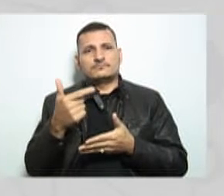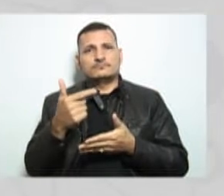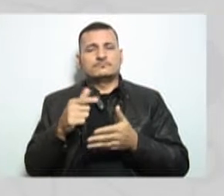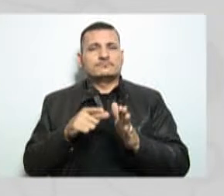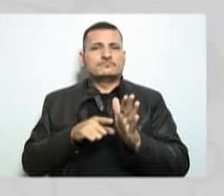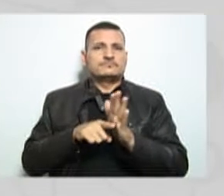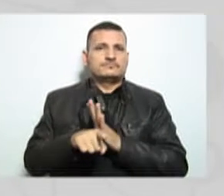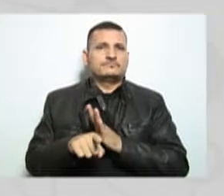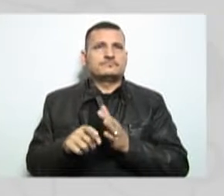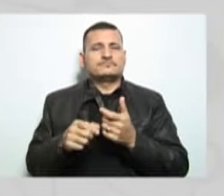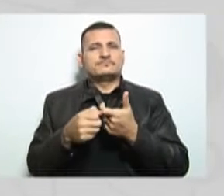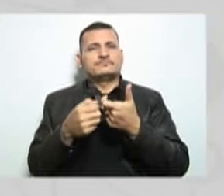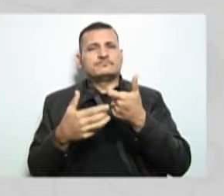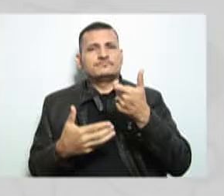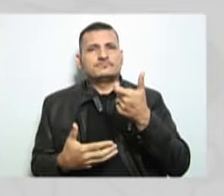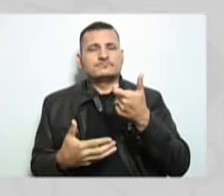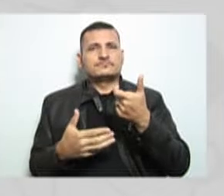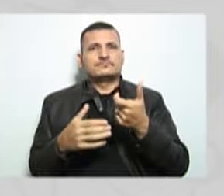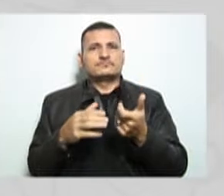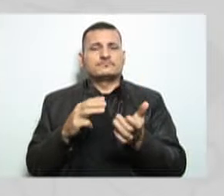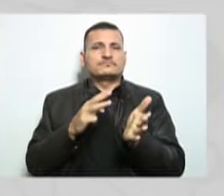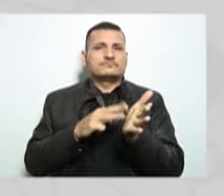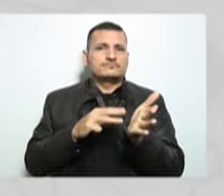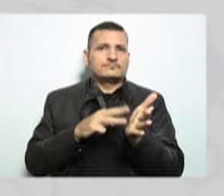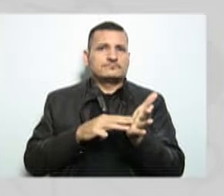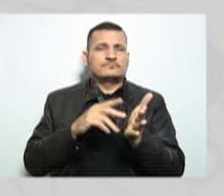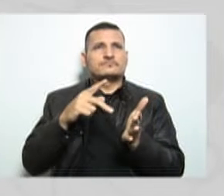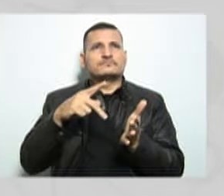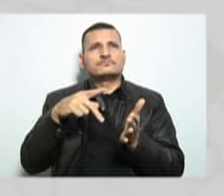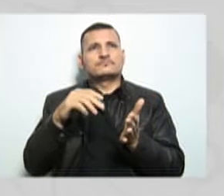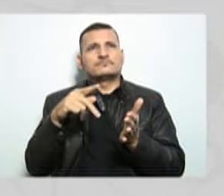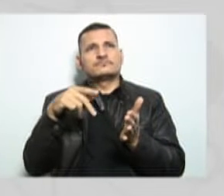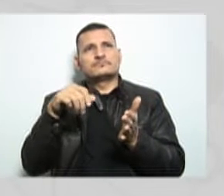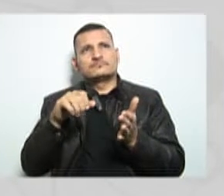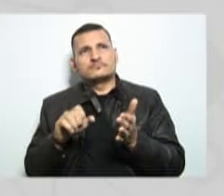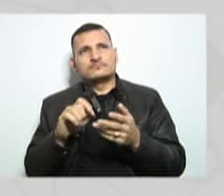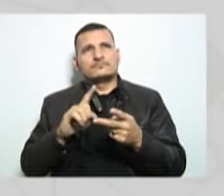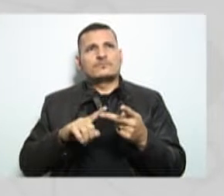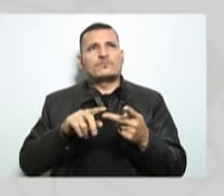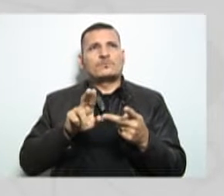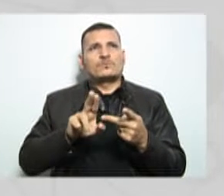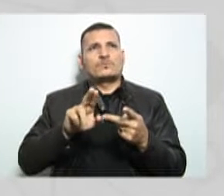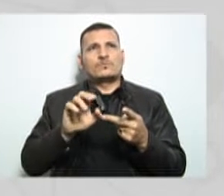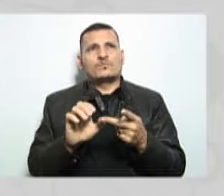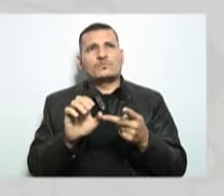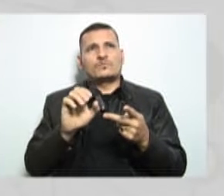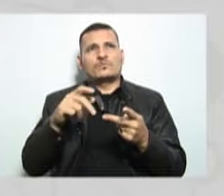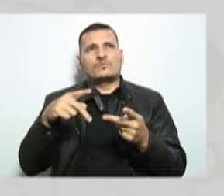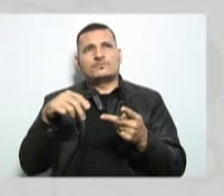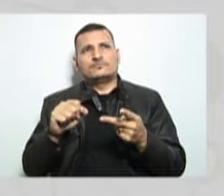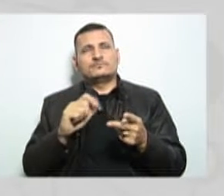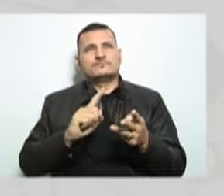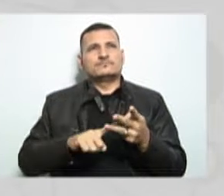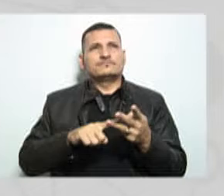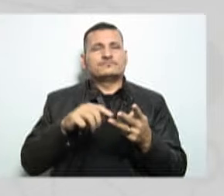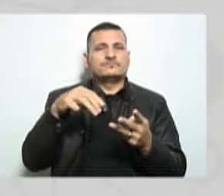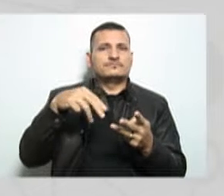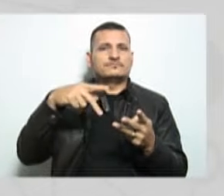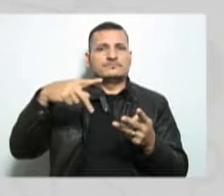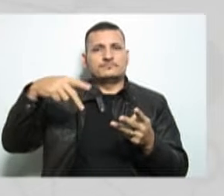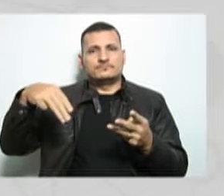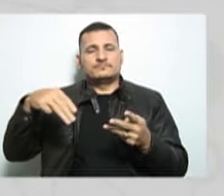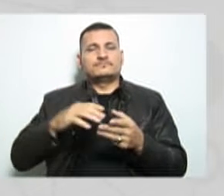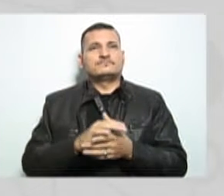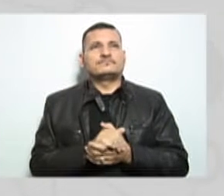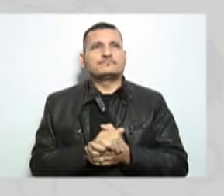a definição de método PEPS, UEPS e média ponderada. Começamos com o PEPS. Por este